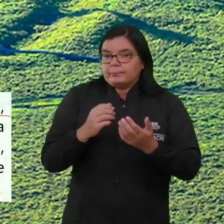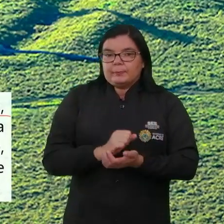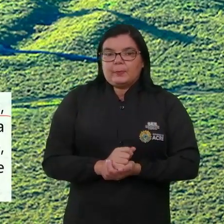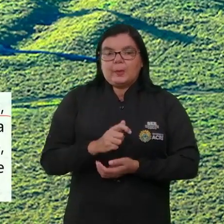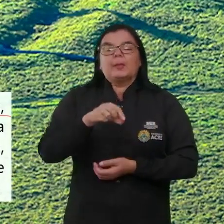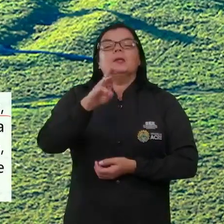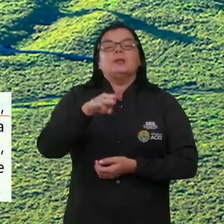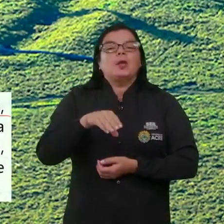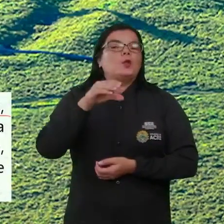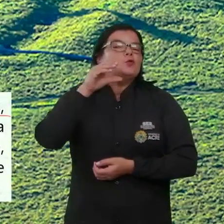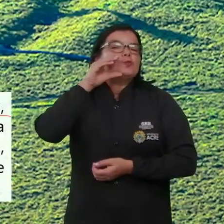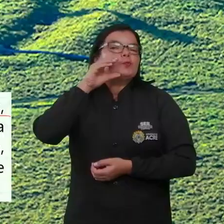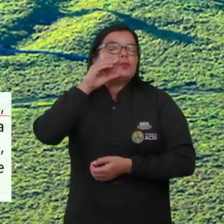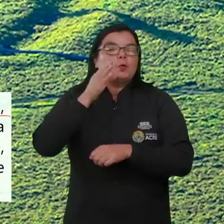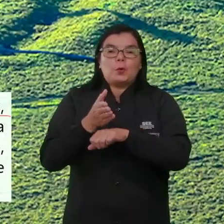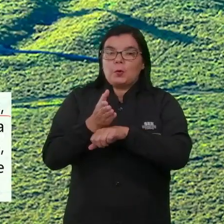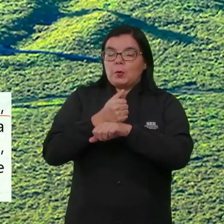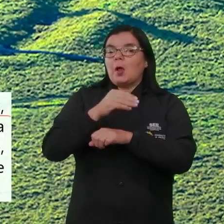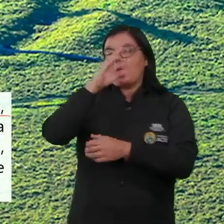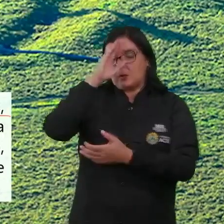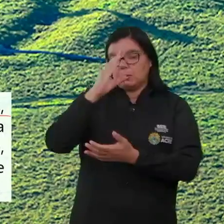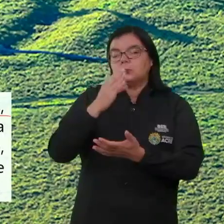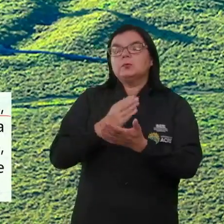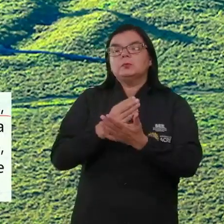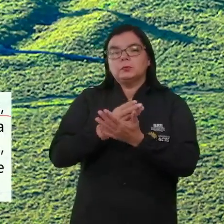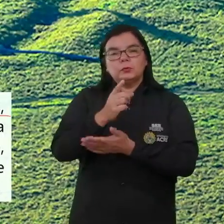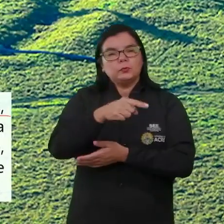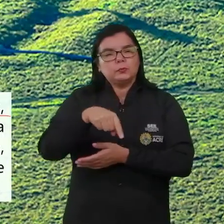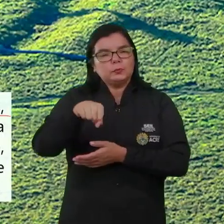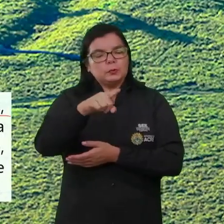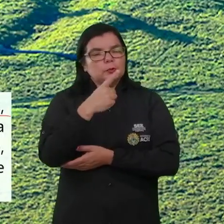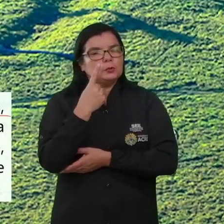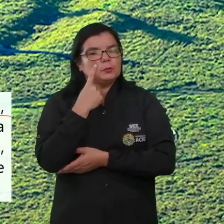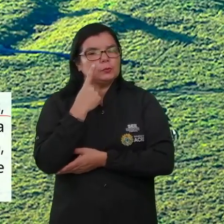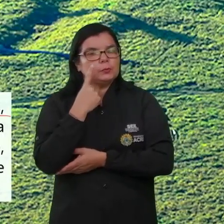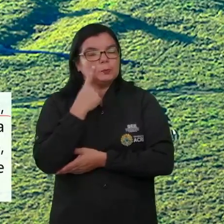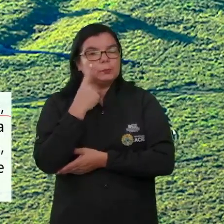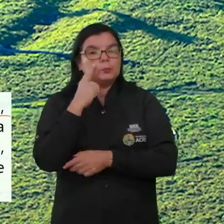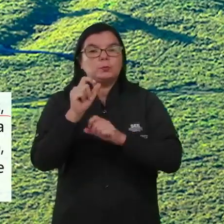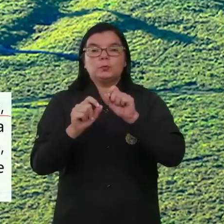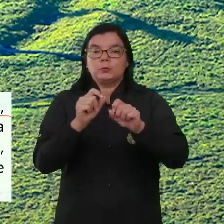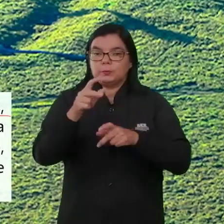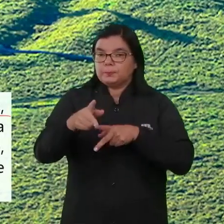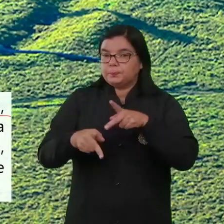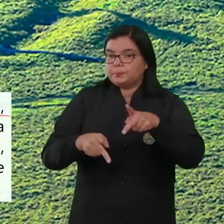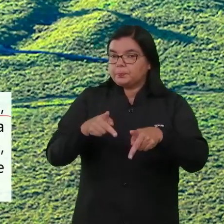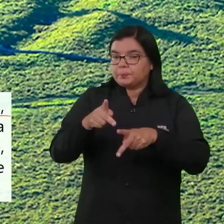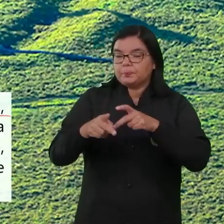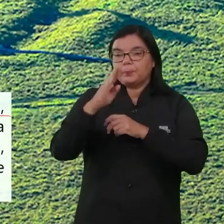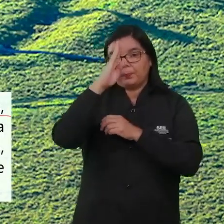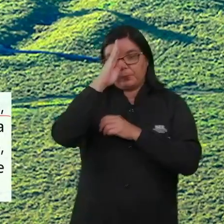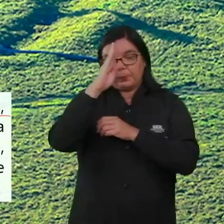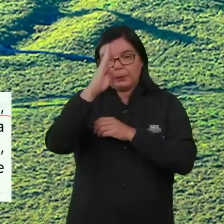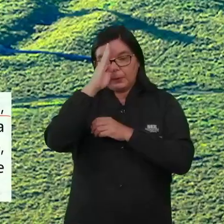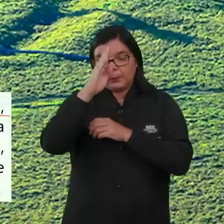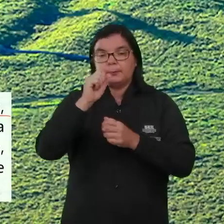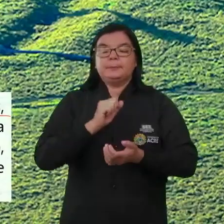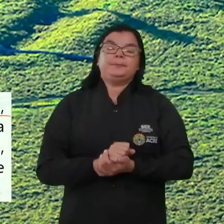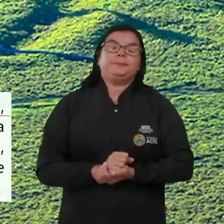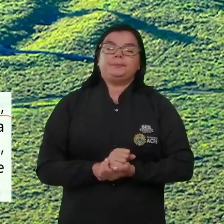são os povos pré-colombianos? Acredito que vocês já ouviram falar sobre esses povos, principalmente